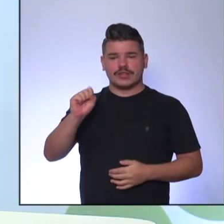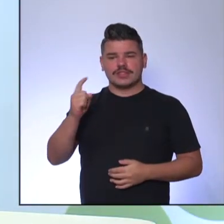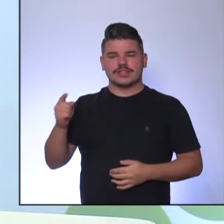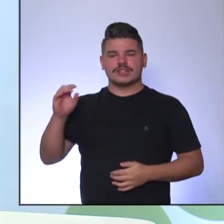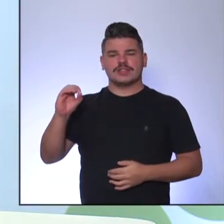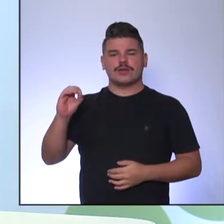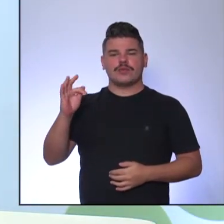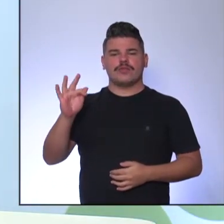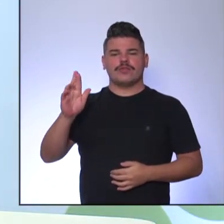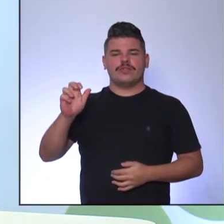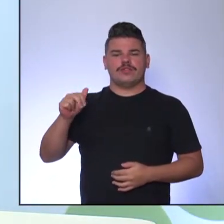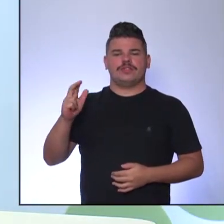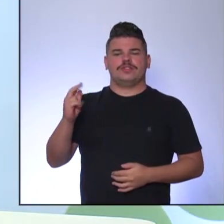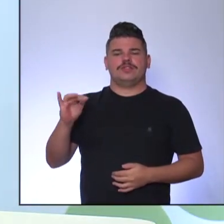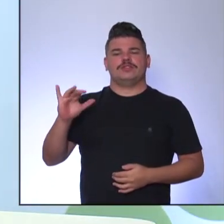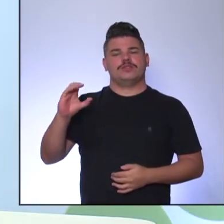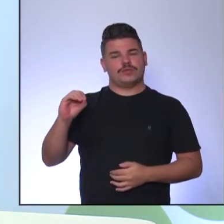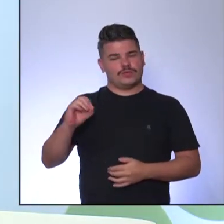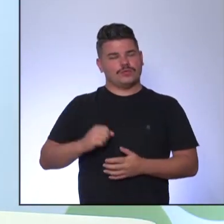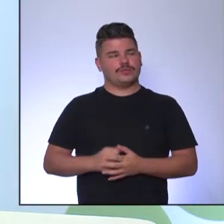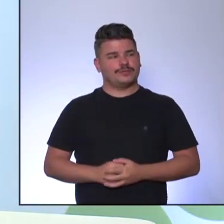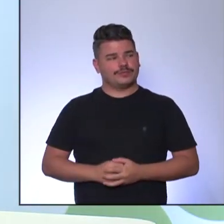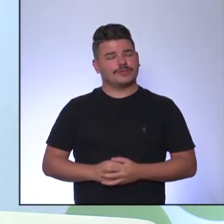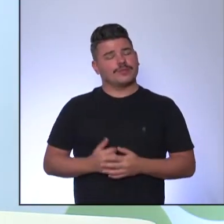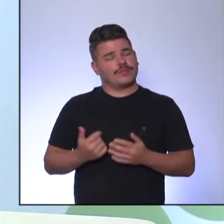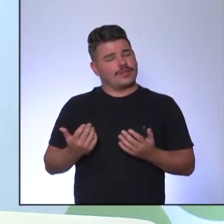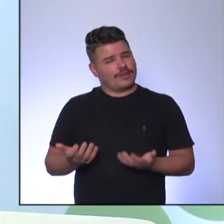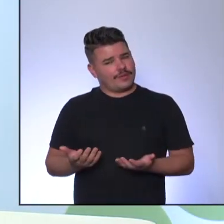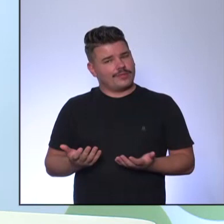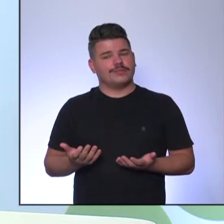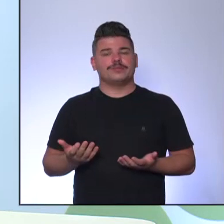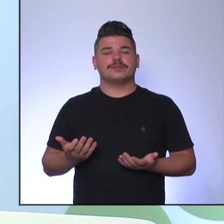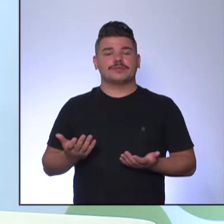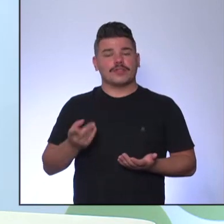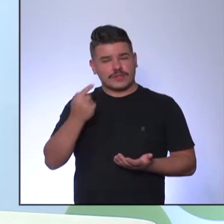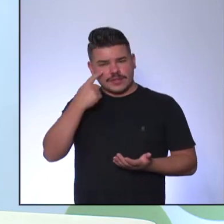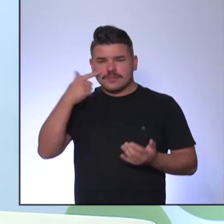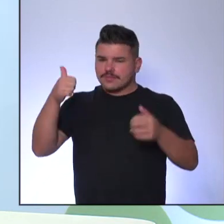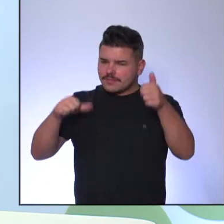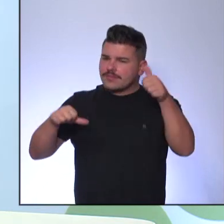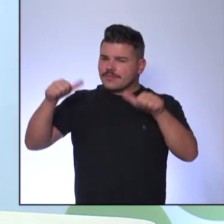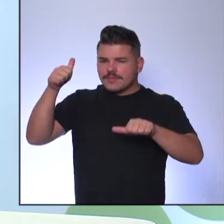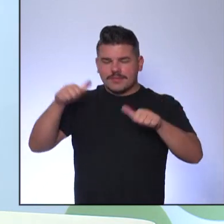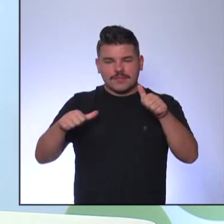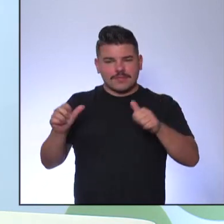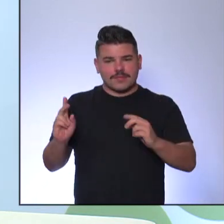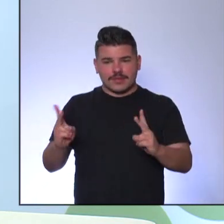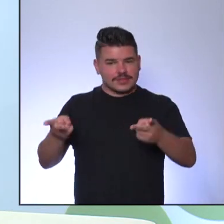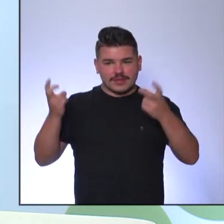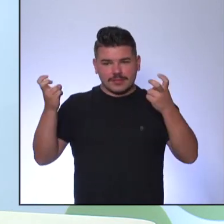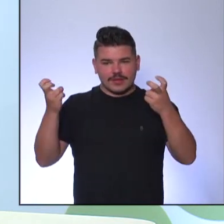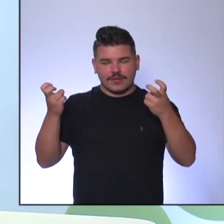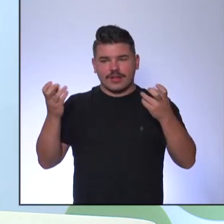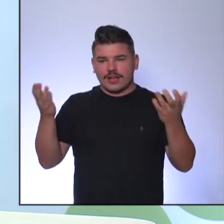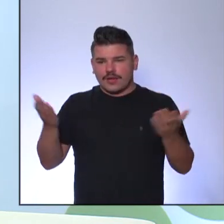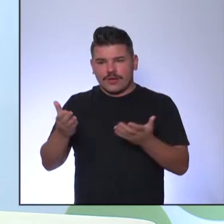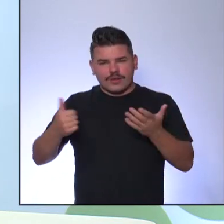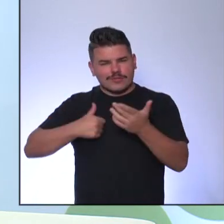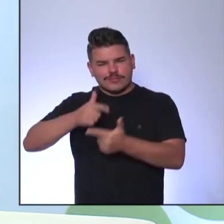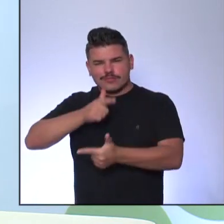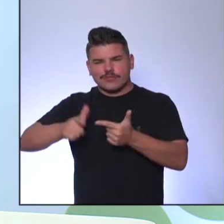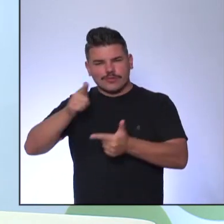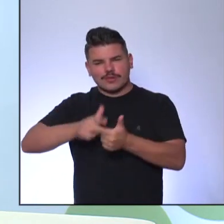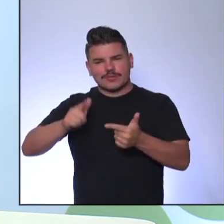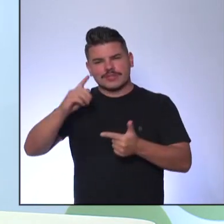gente observar. Então, continuando aí essa análise, nós vamos ter uma problematização. O que é